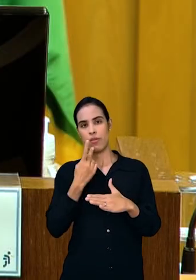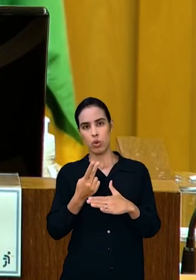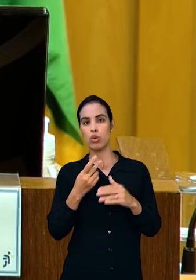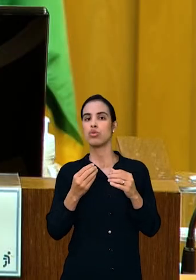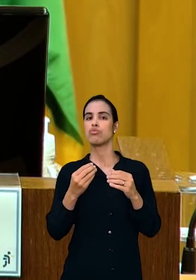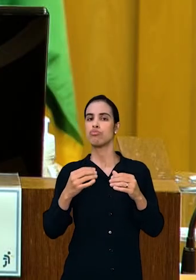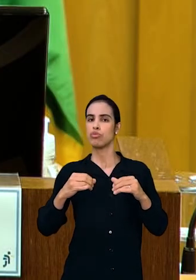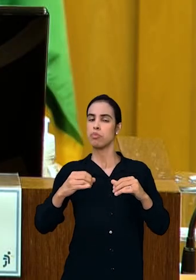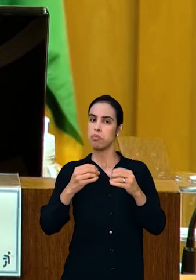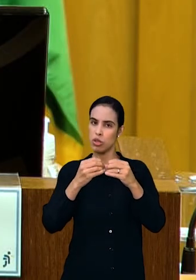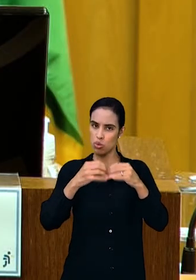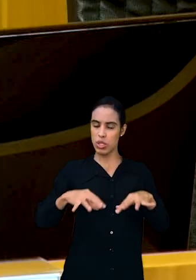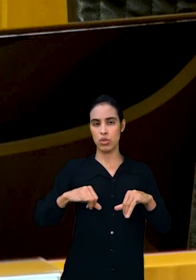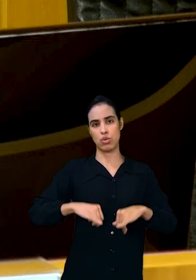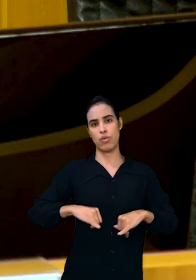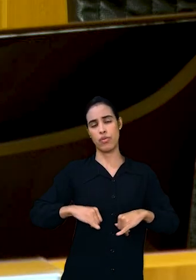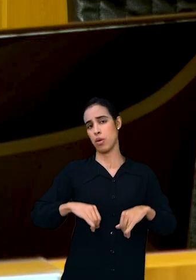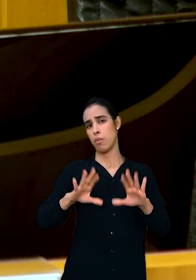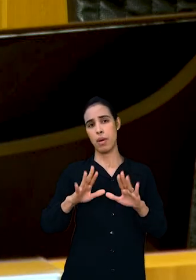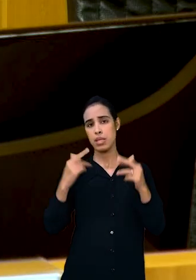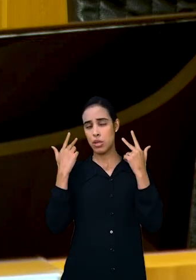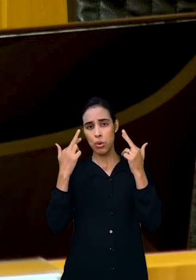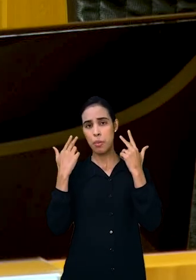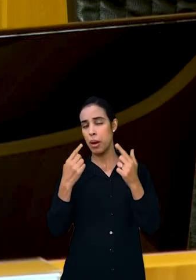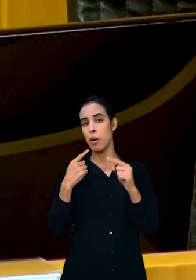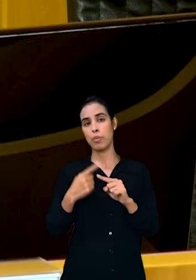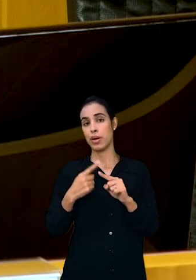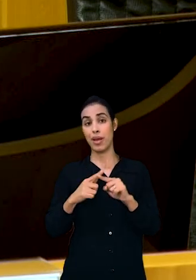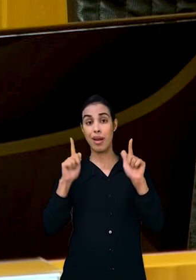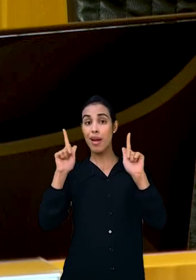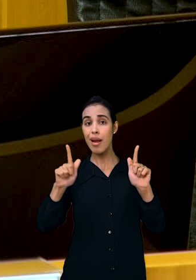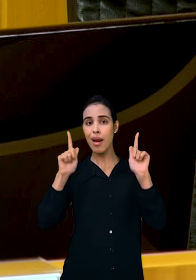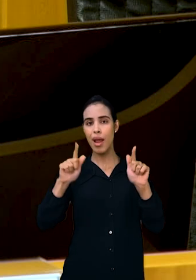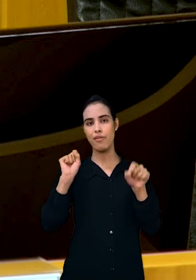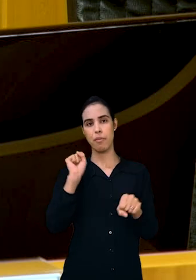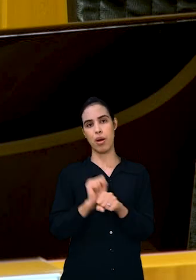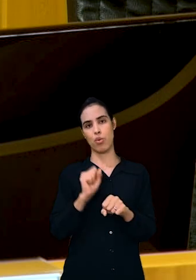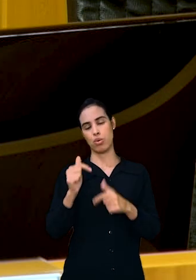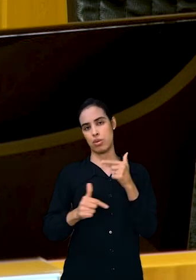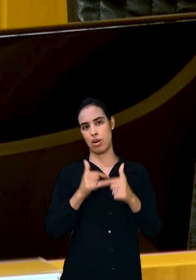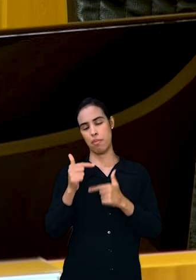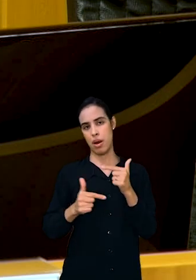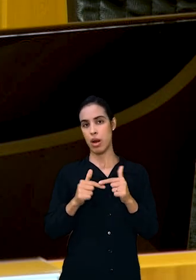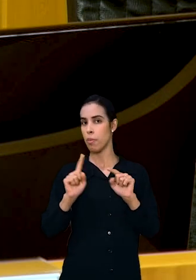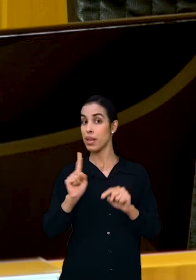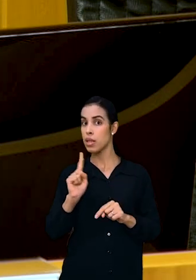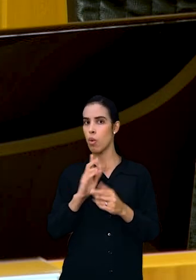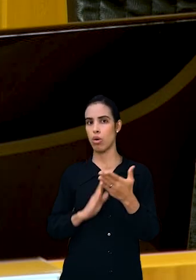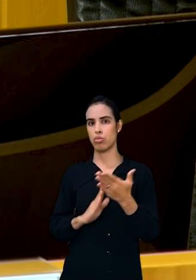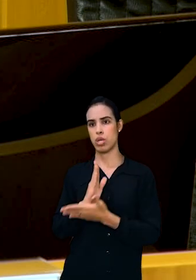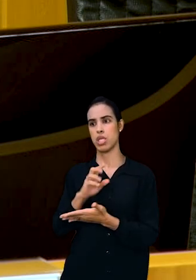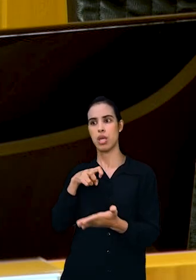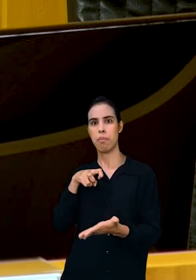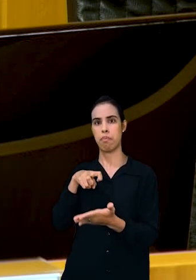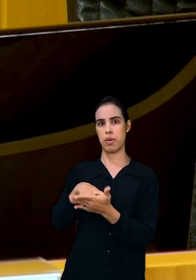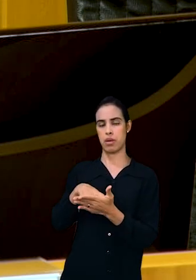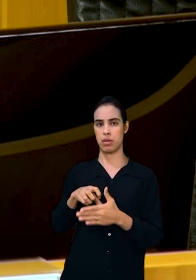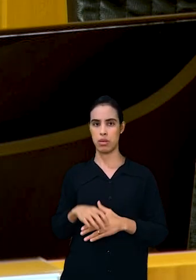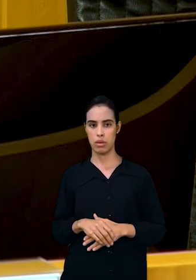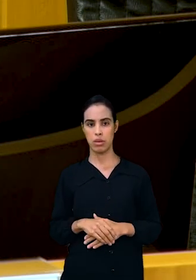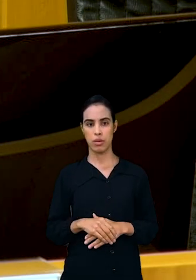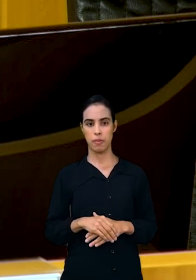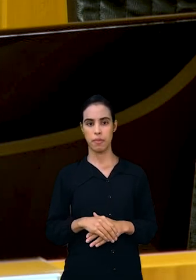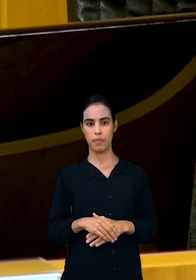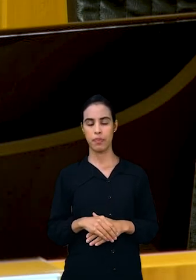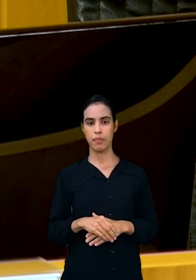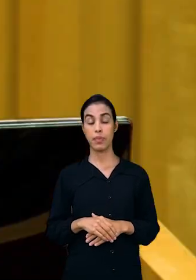operacionais alegados pela empregadora são consequências naturais de um movimento grevista legítimo e não autorizam por si só